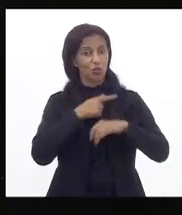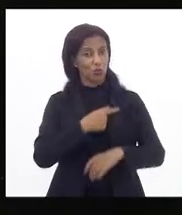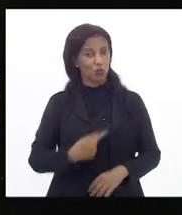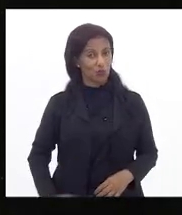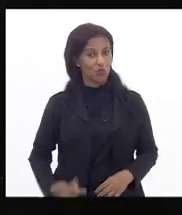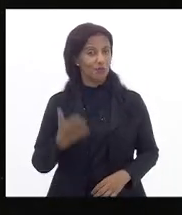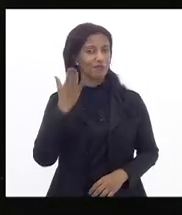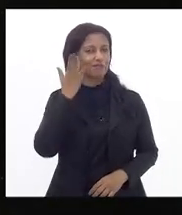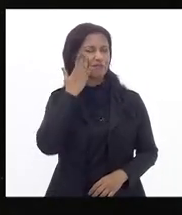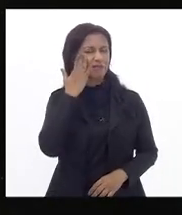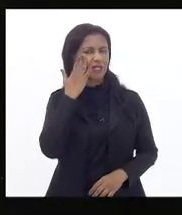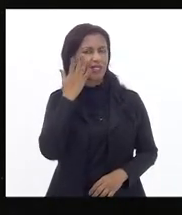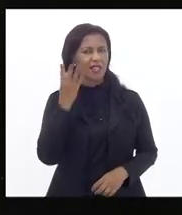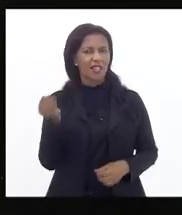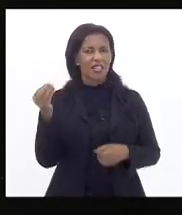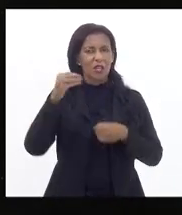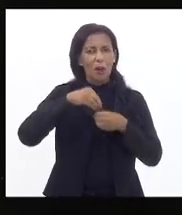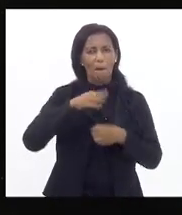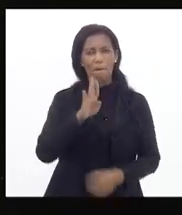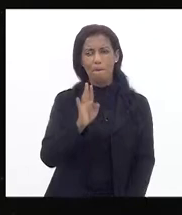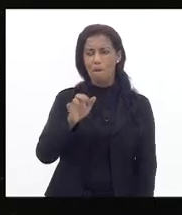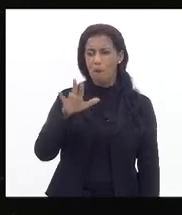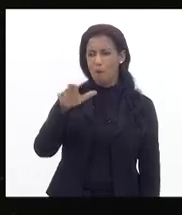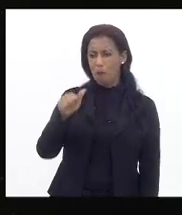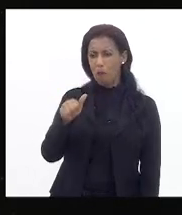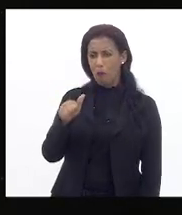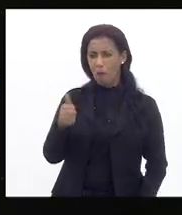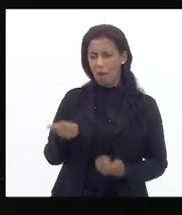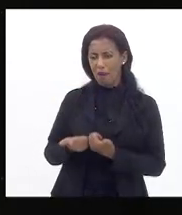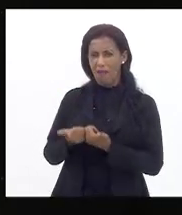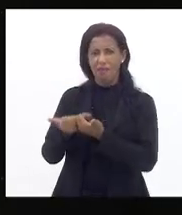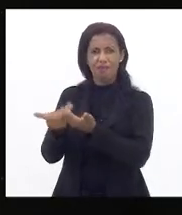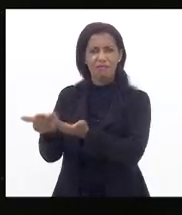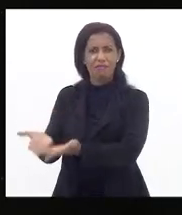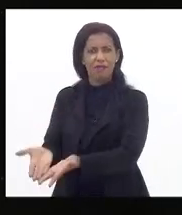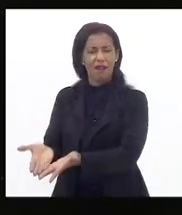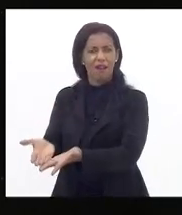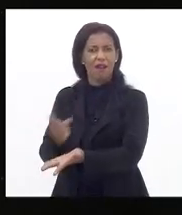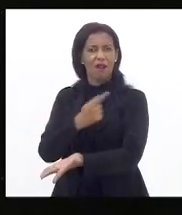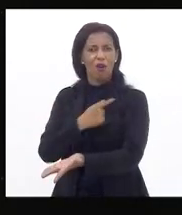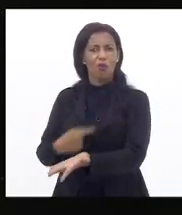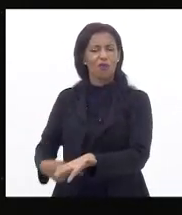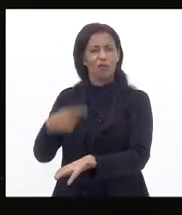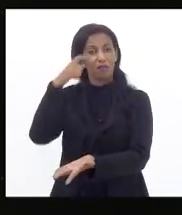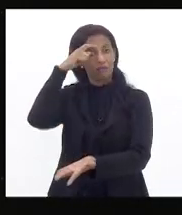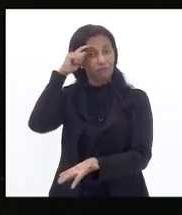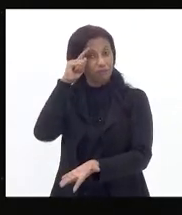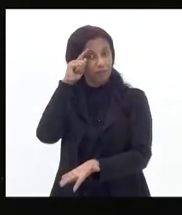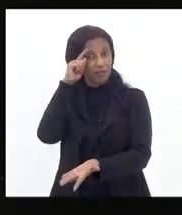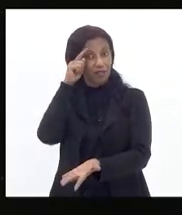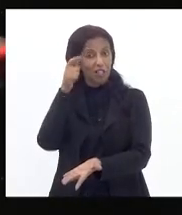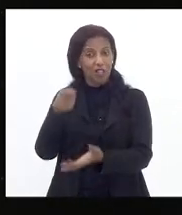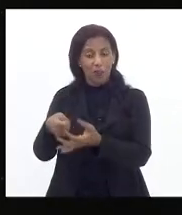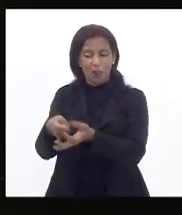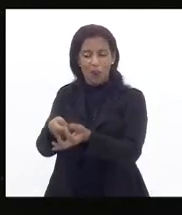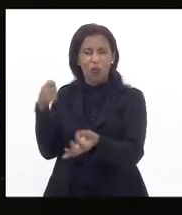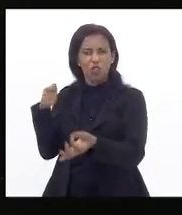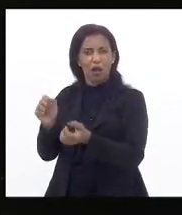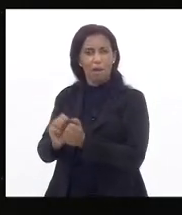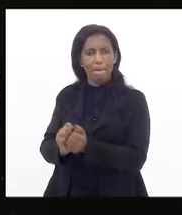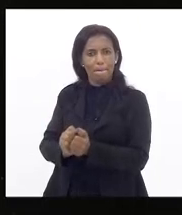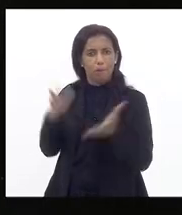governo que coloca a granada e dá a tarefa ao Governador Cláudio Castro de puxar o